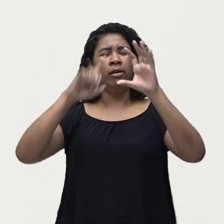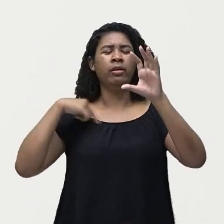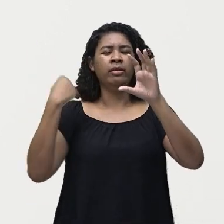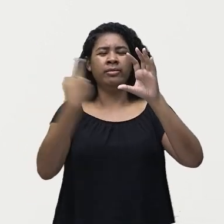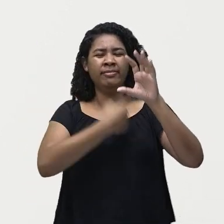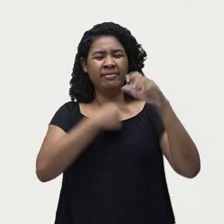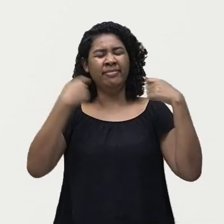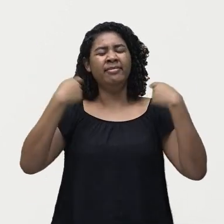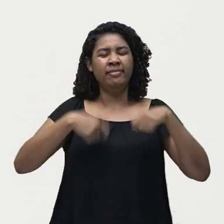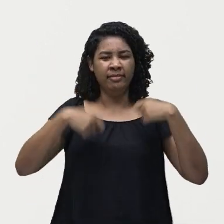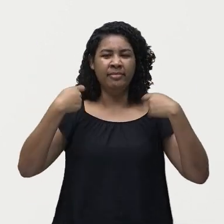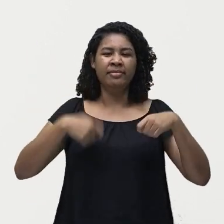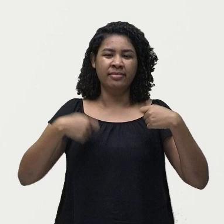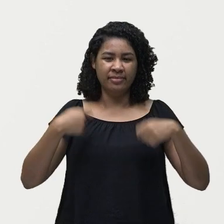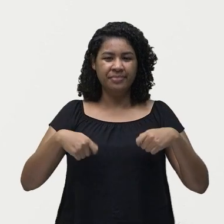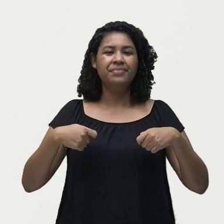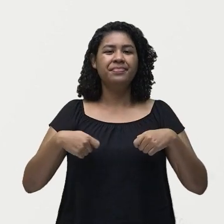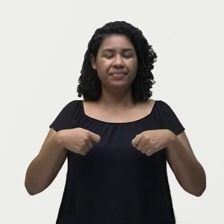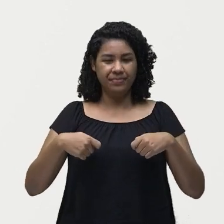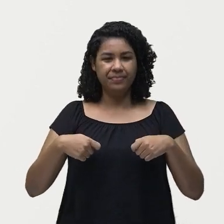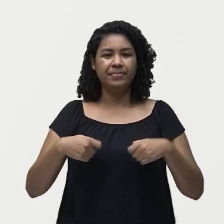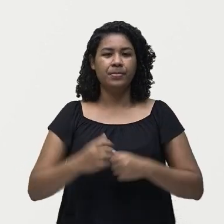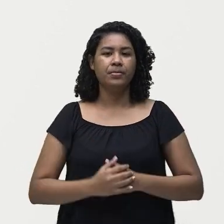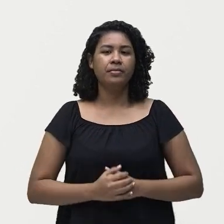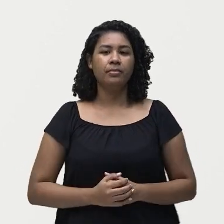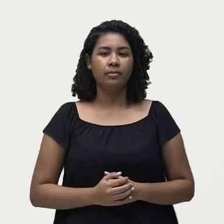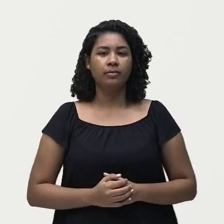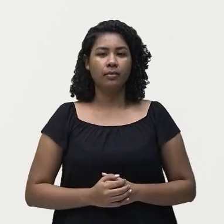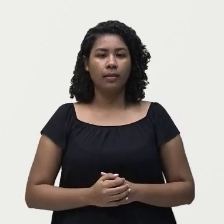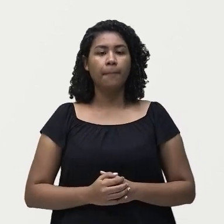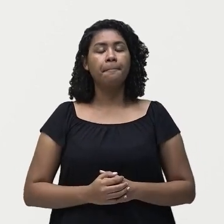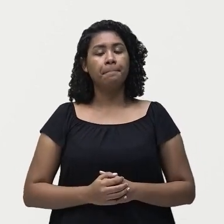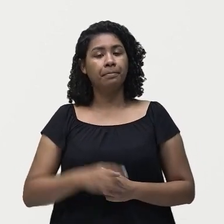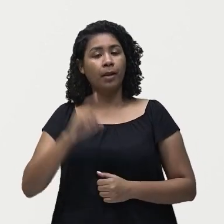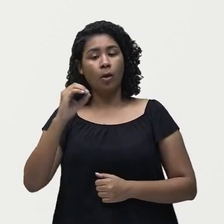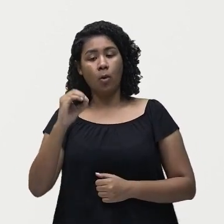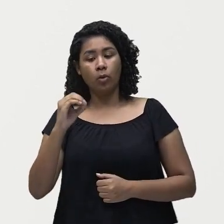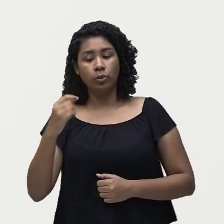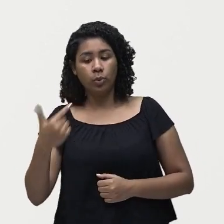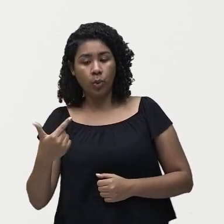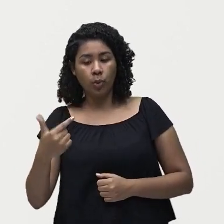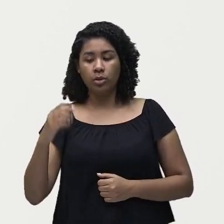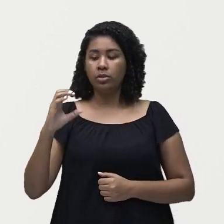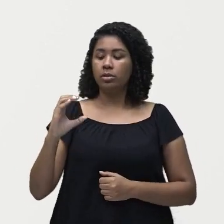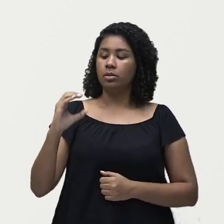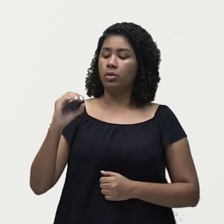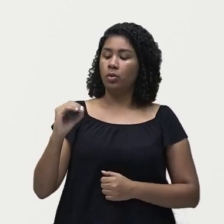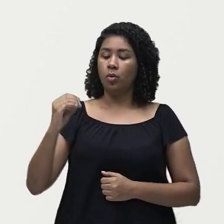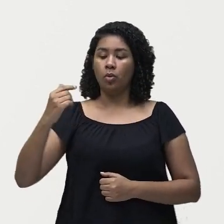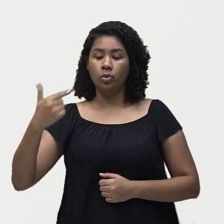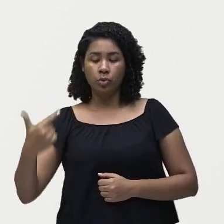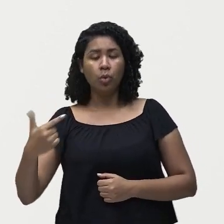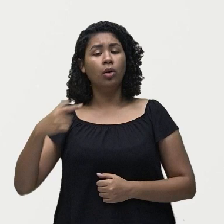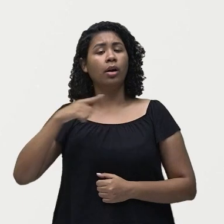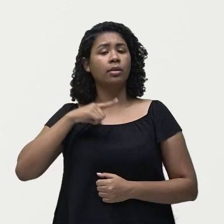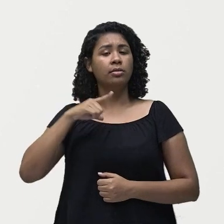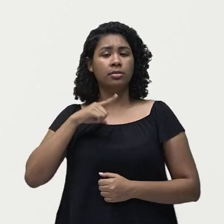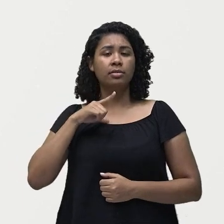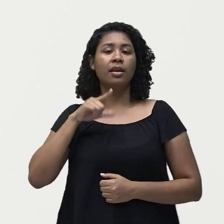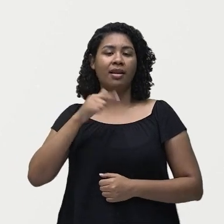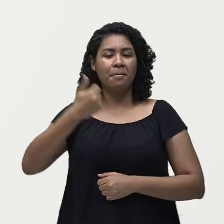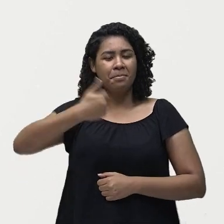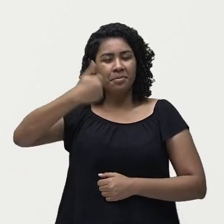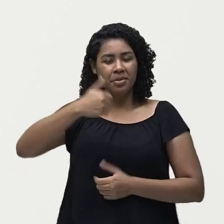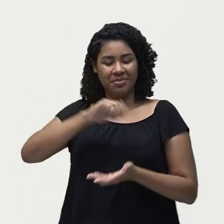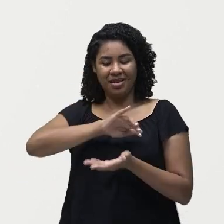plantas precisam em maior quantidade. O gás oxigênio, o gás carbônico está presente principalmente aí nessa